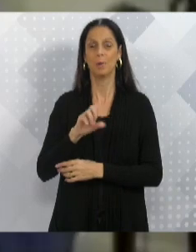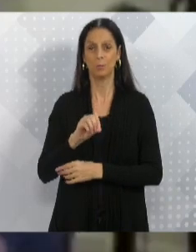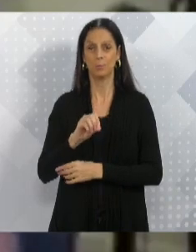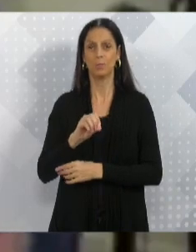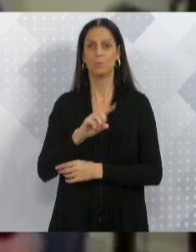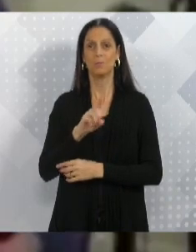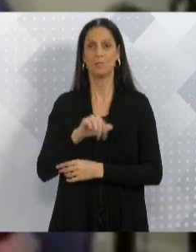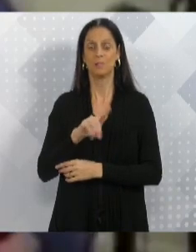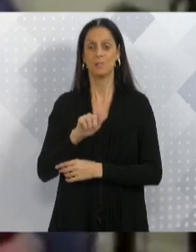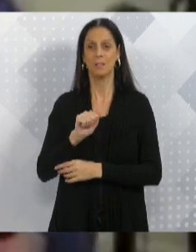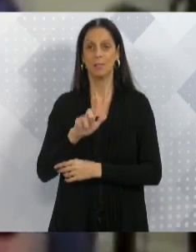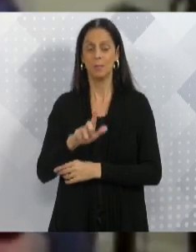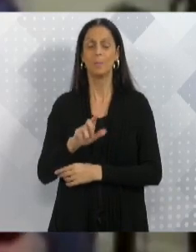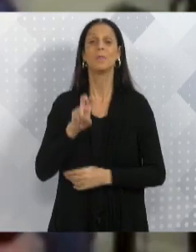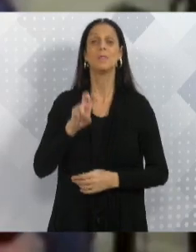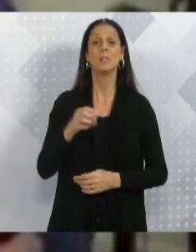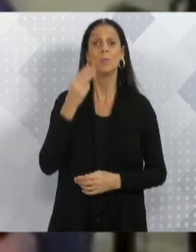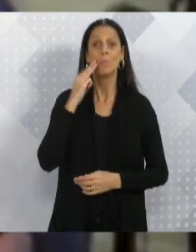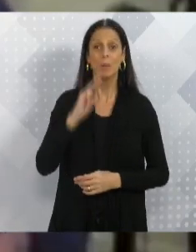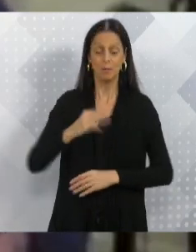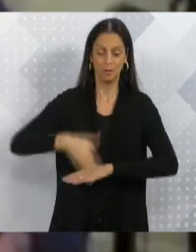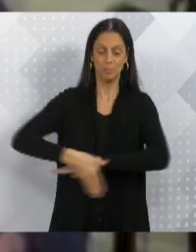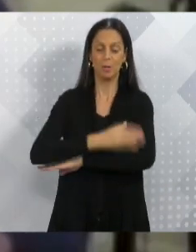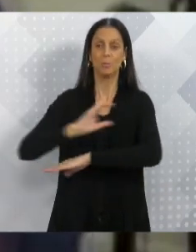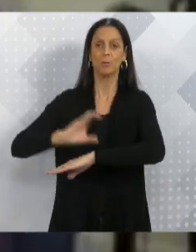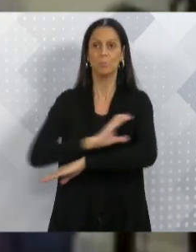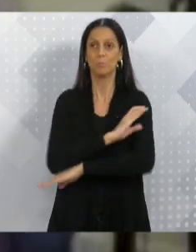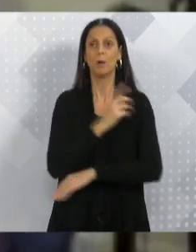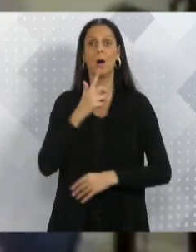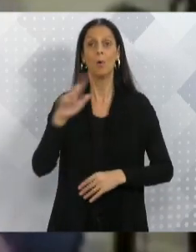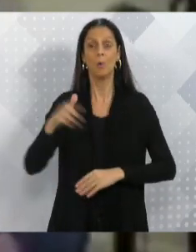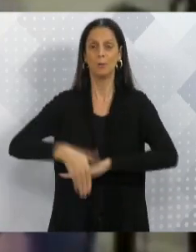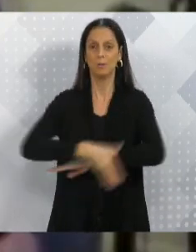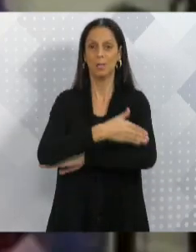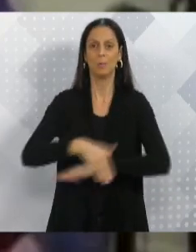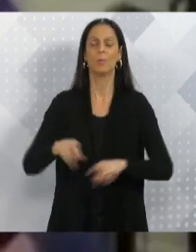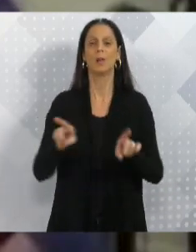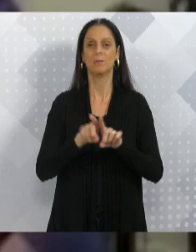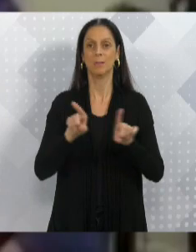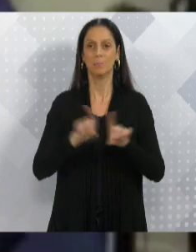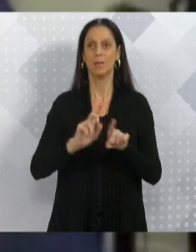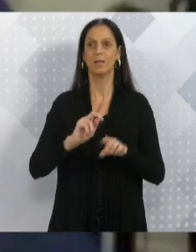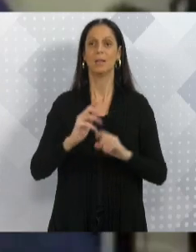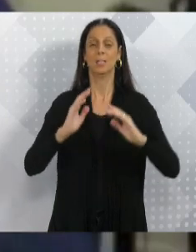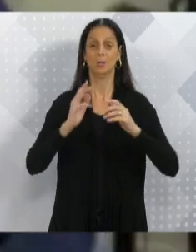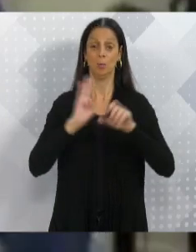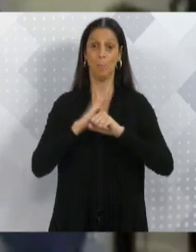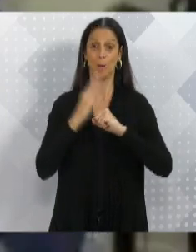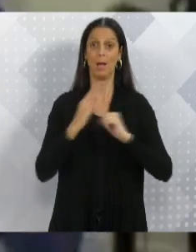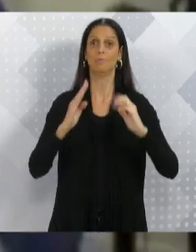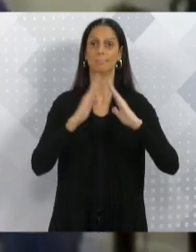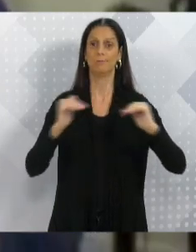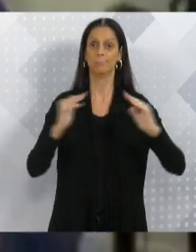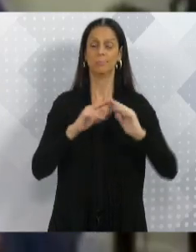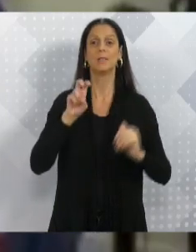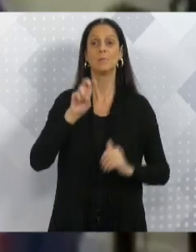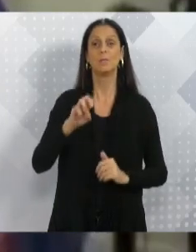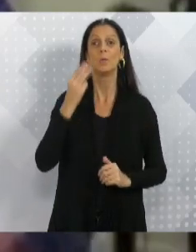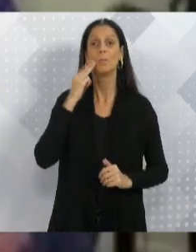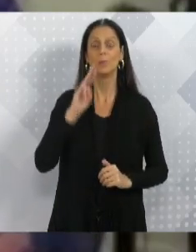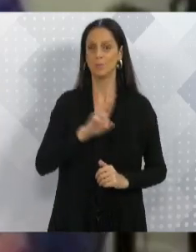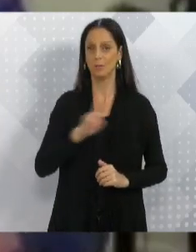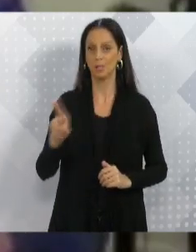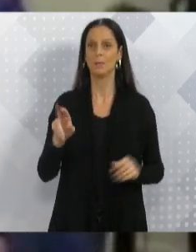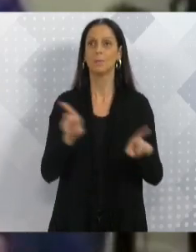Central, 5 milhões. E também na rua Helmut Trapp, que fica no Texto Salto, 5 milhões de reais. E também